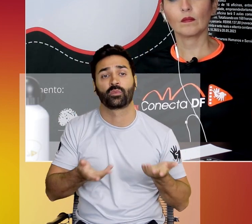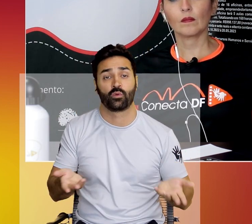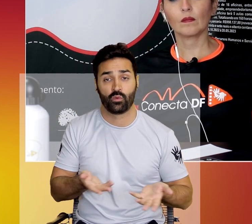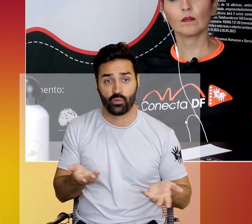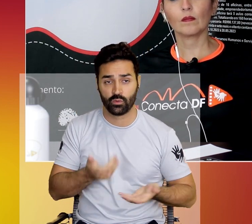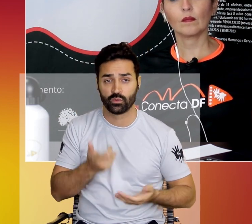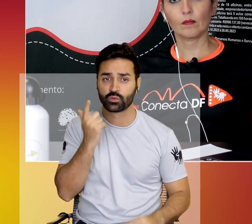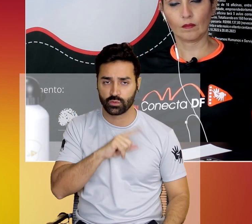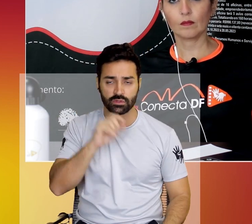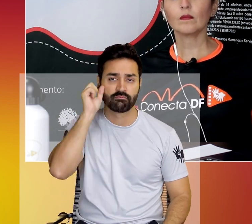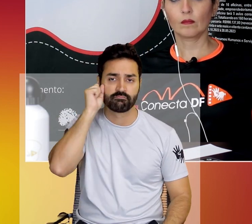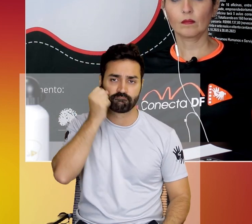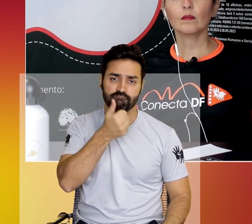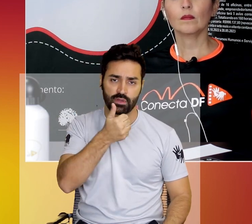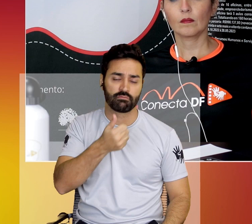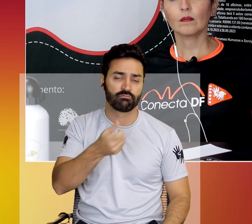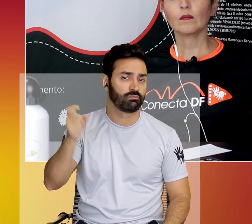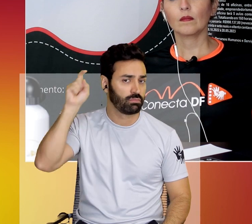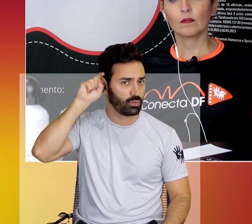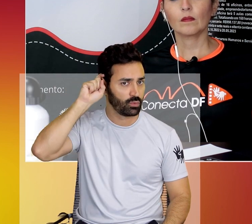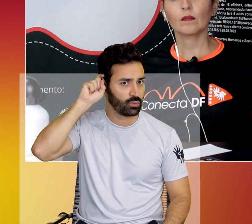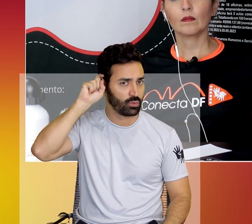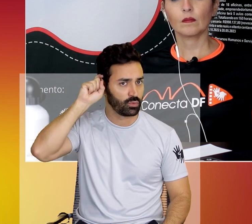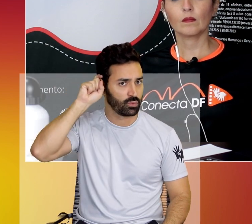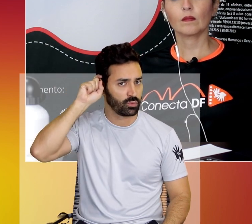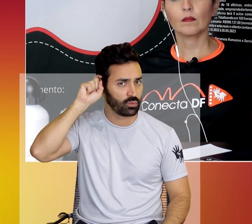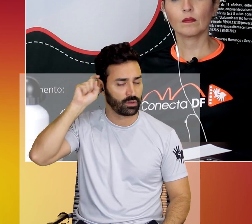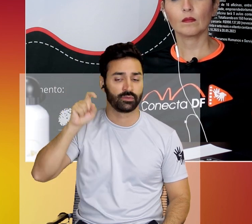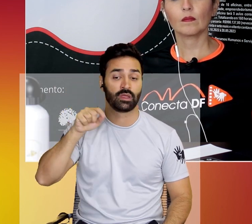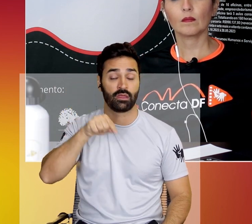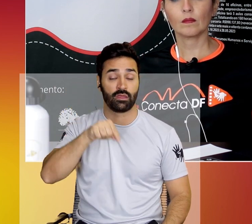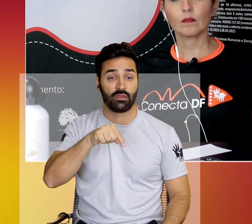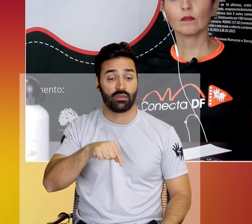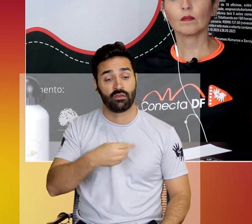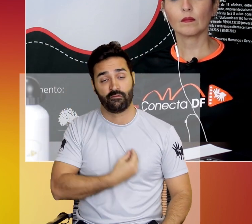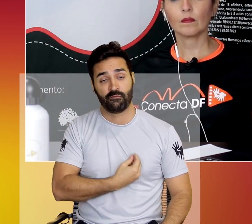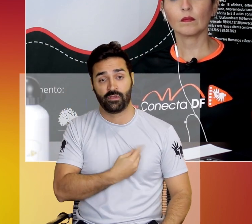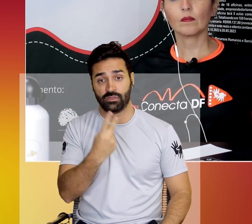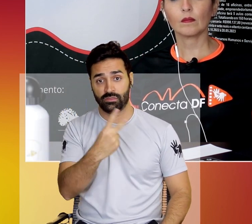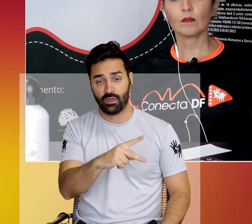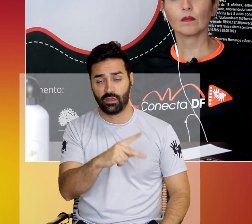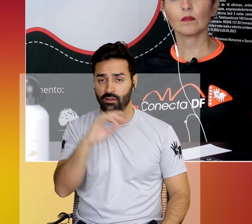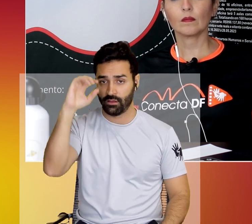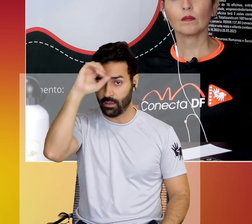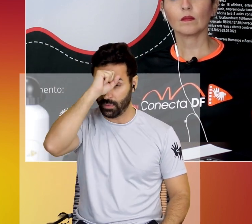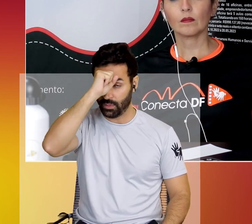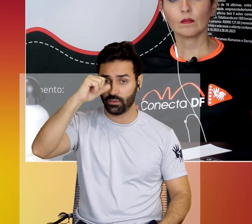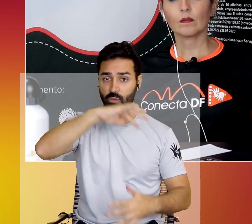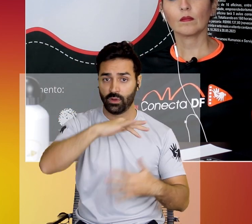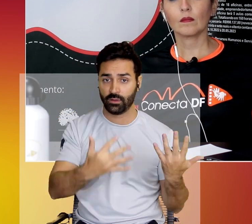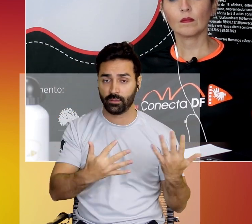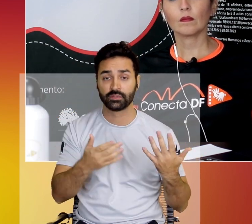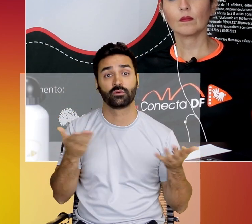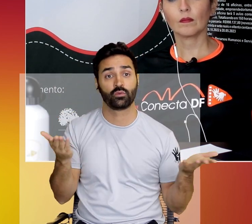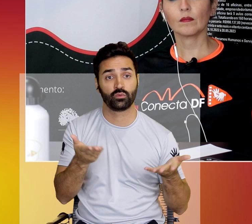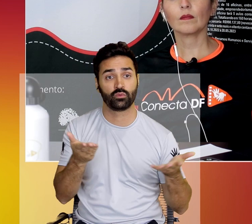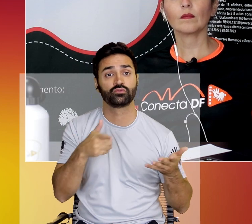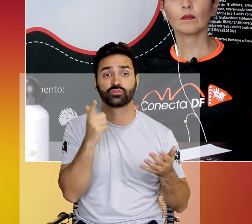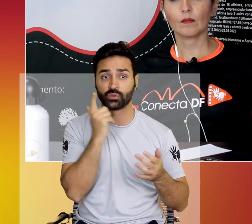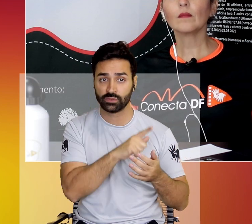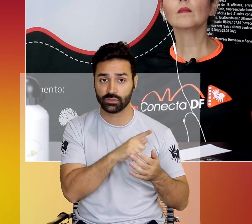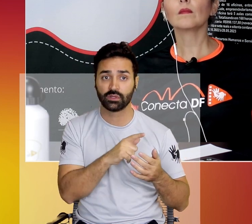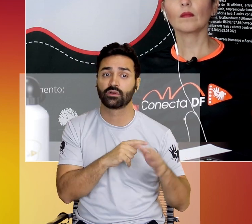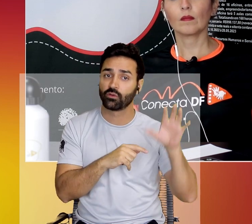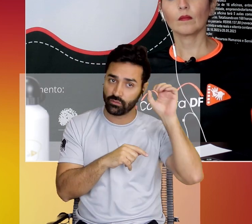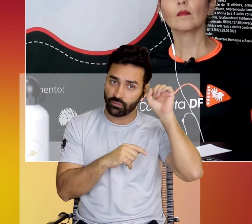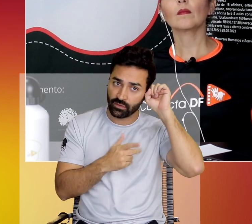com um aparelho, e no decorrer da vida dela, ela aprendeu a língua de sinais, e hoje ela consegue ouvir,